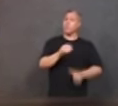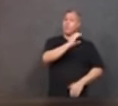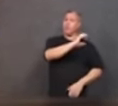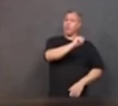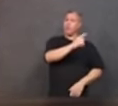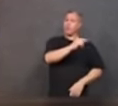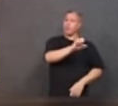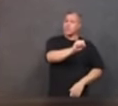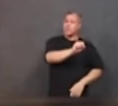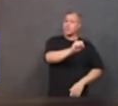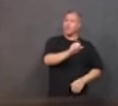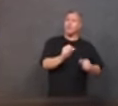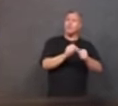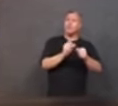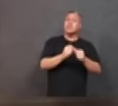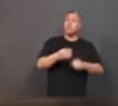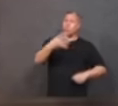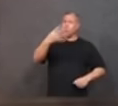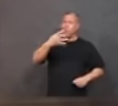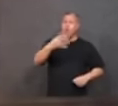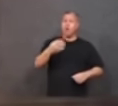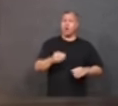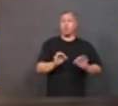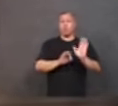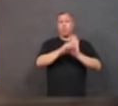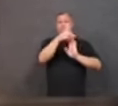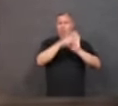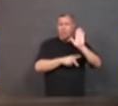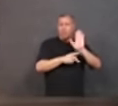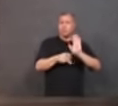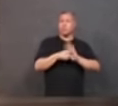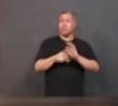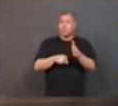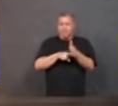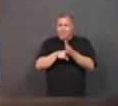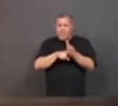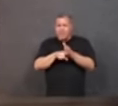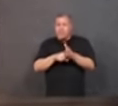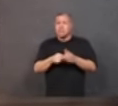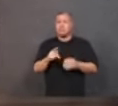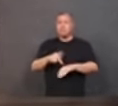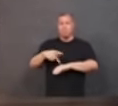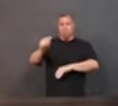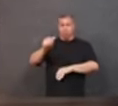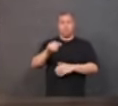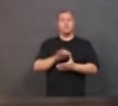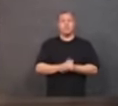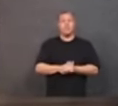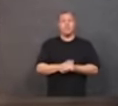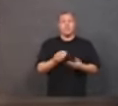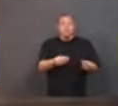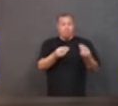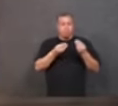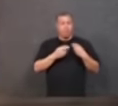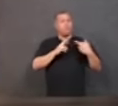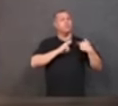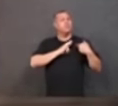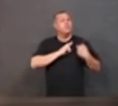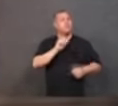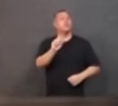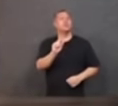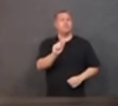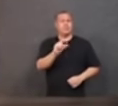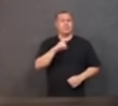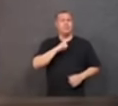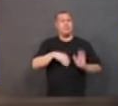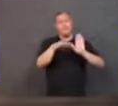o então quarto Plano Nacional de Pesquisa e Pós-Graduação, que nos trouxe tarefas, professor Pedro, como um